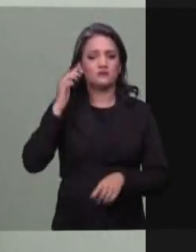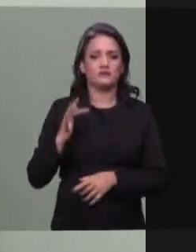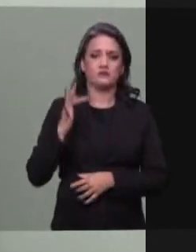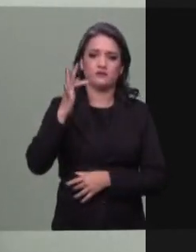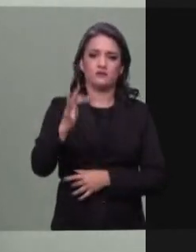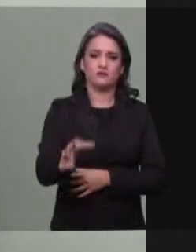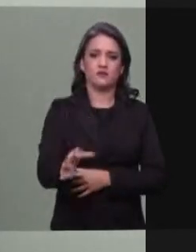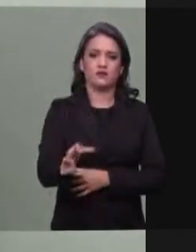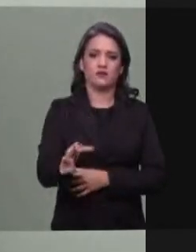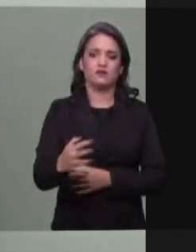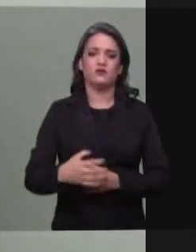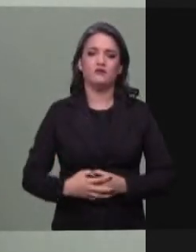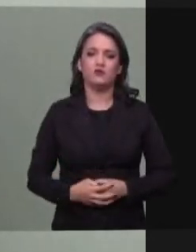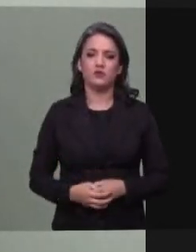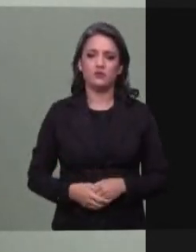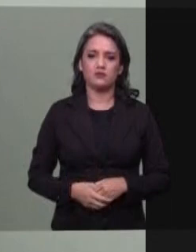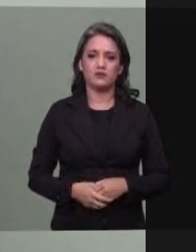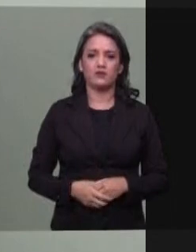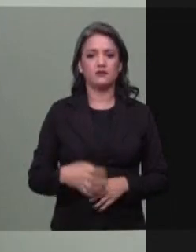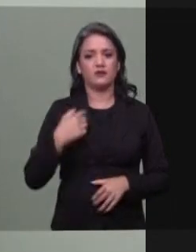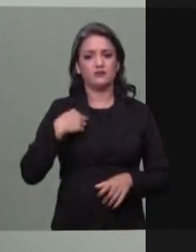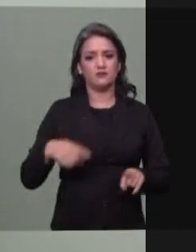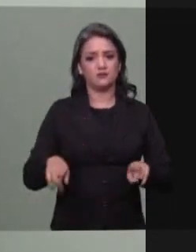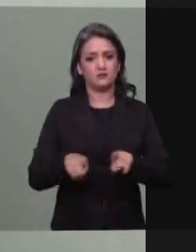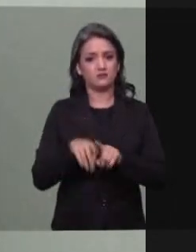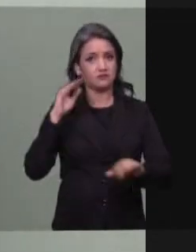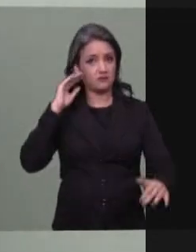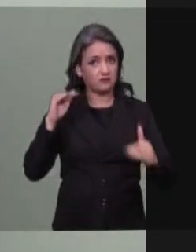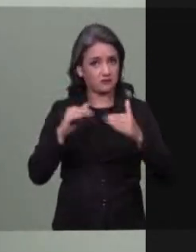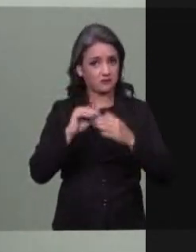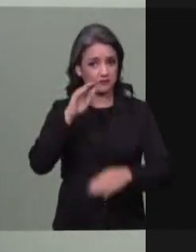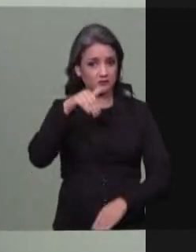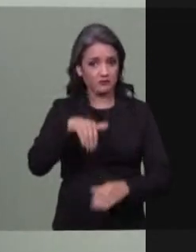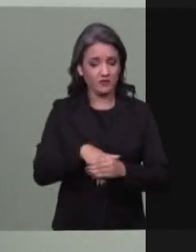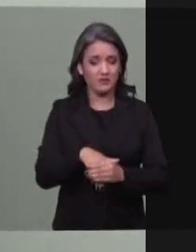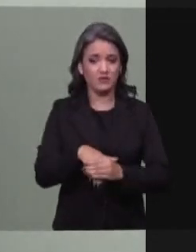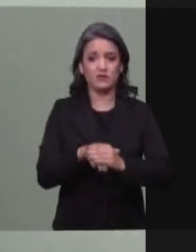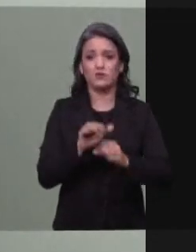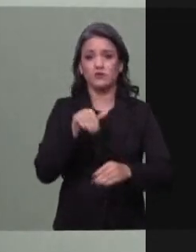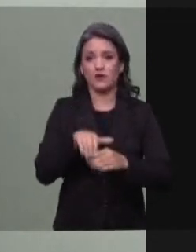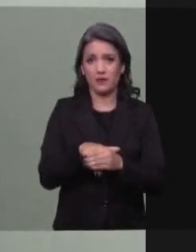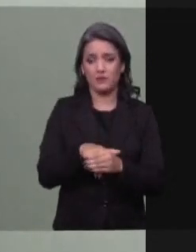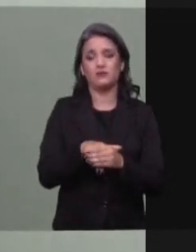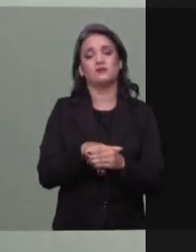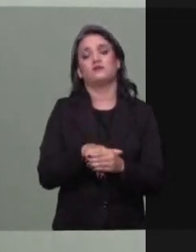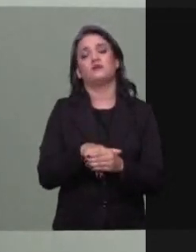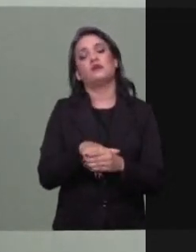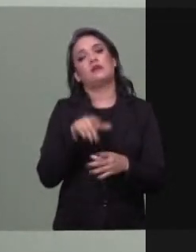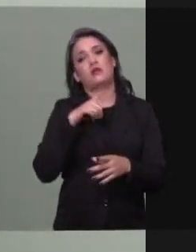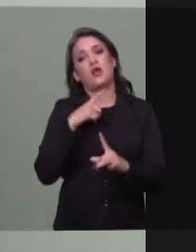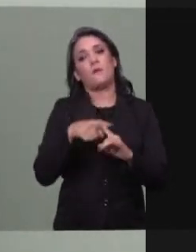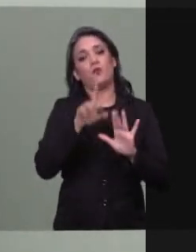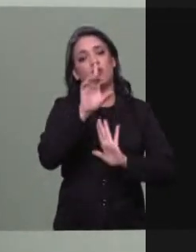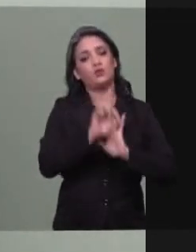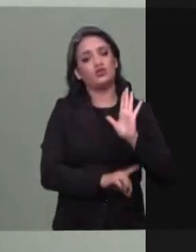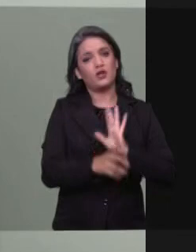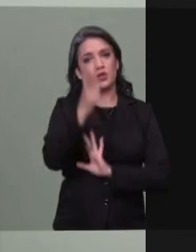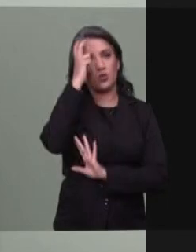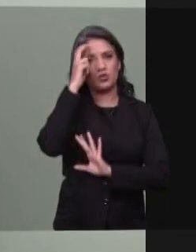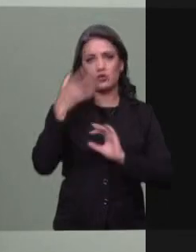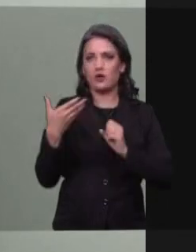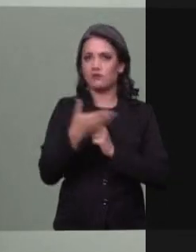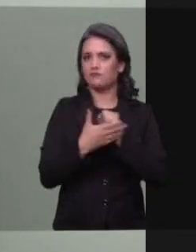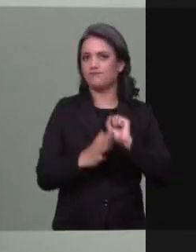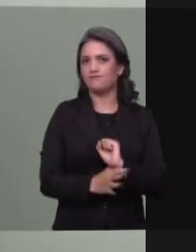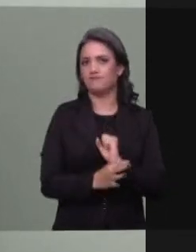Eu também, senhora presidente, estou acompanhando Vossa Excelência, tenho para mim que, sendo um direito cultural fundamental, não poderia